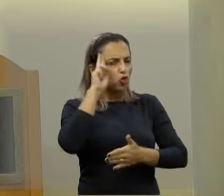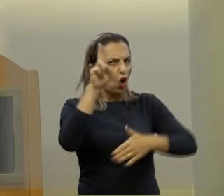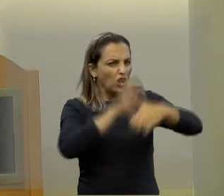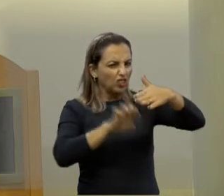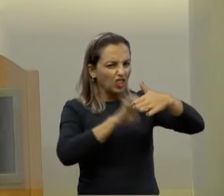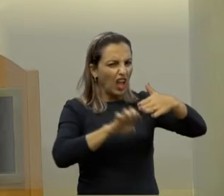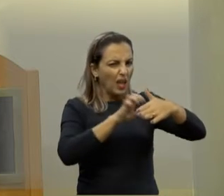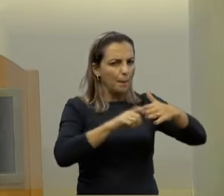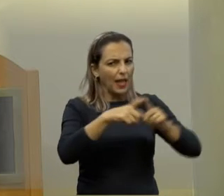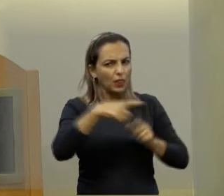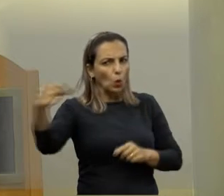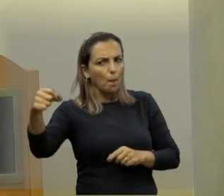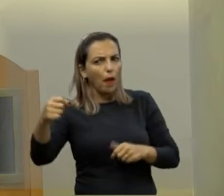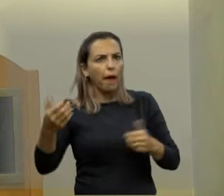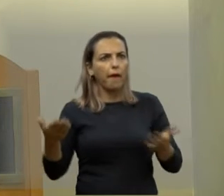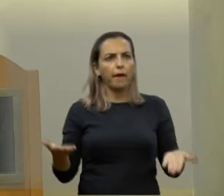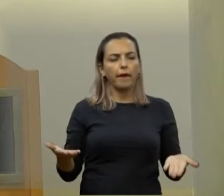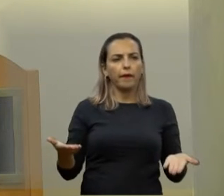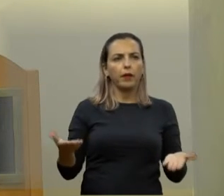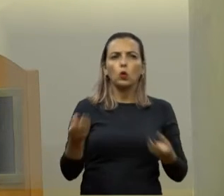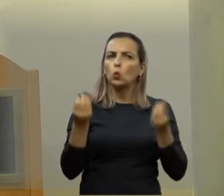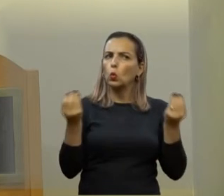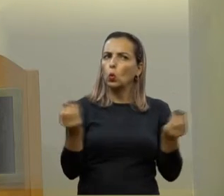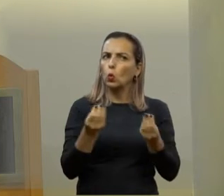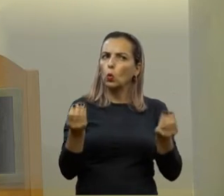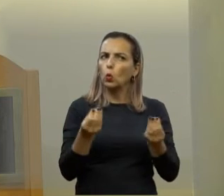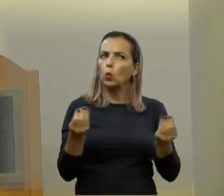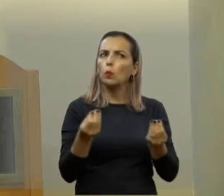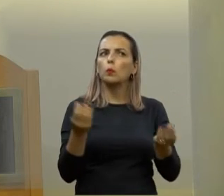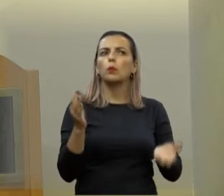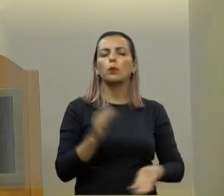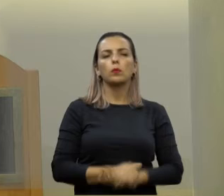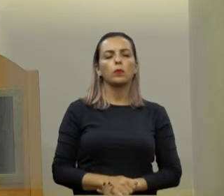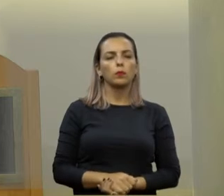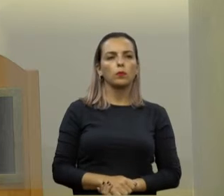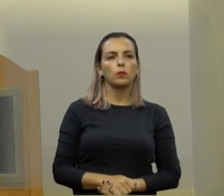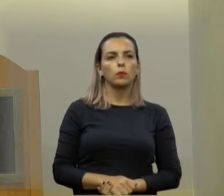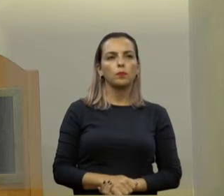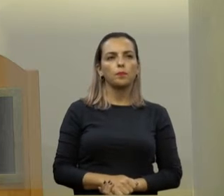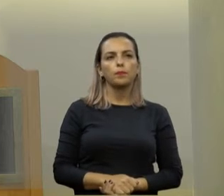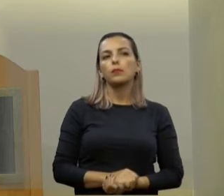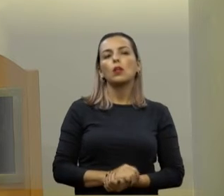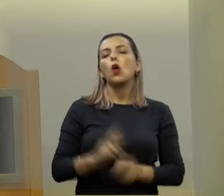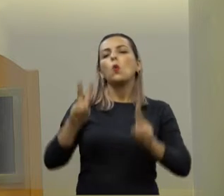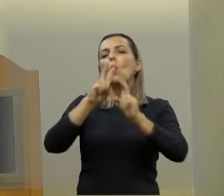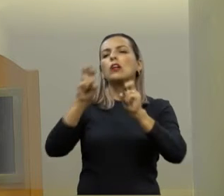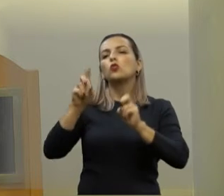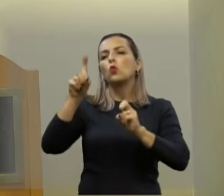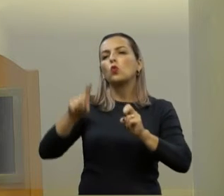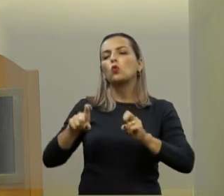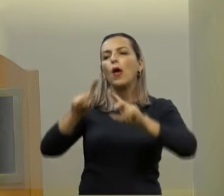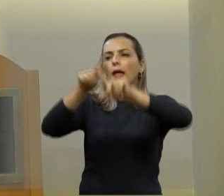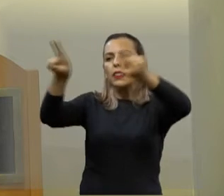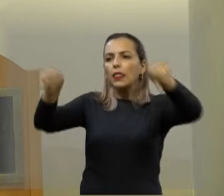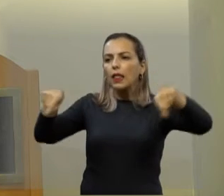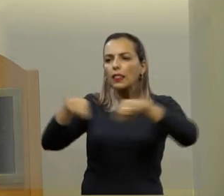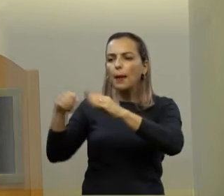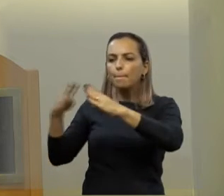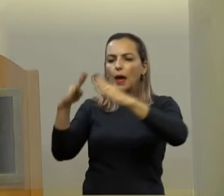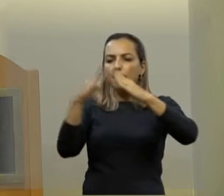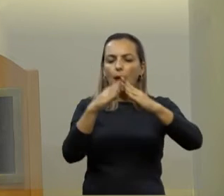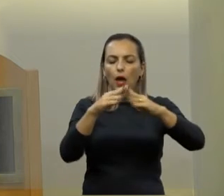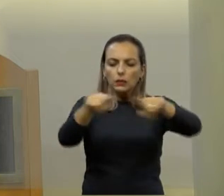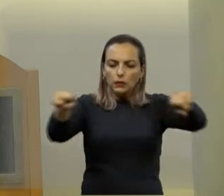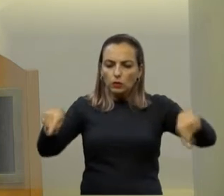e etc Presidente não estamos não estamos tratando de condomínios fechados que também são